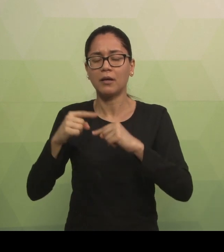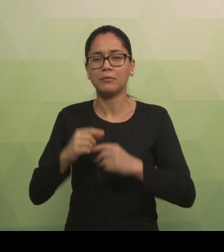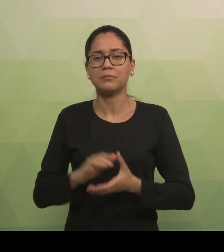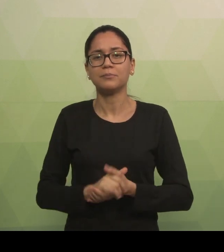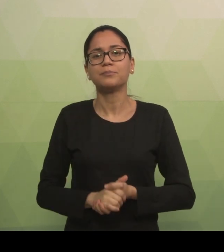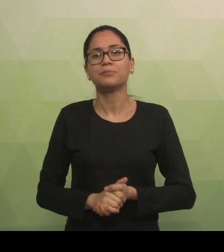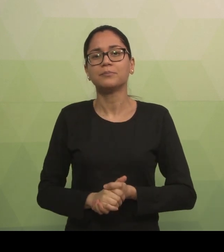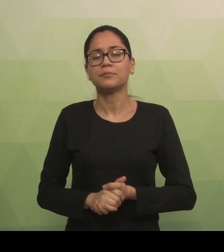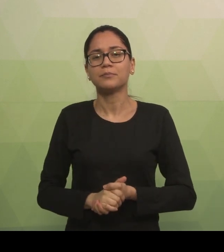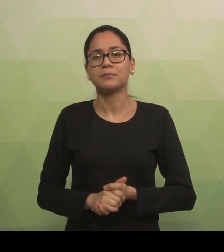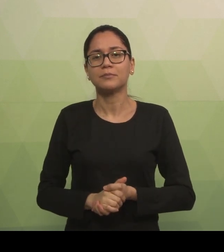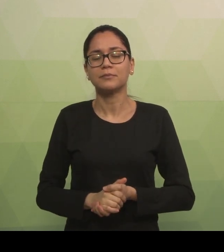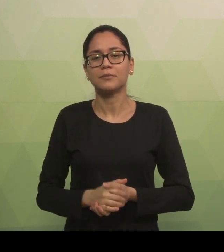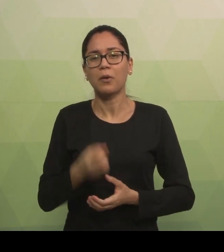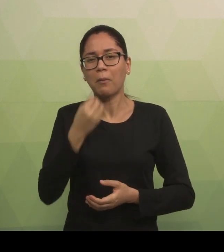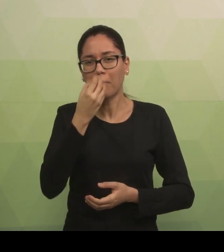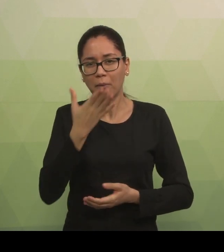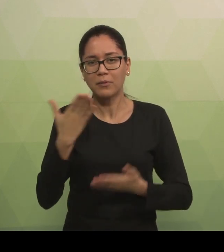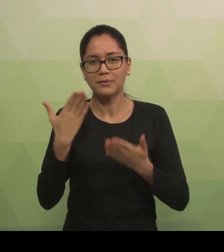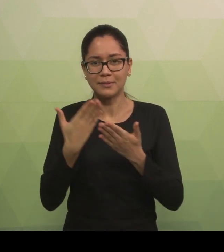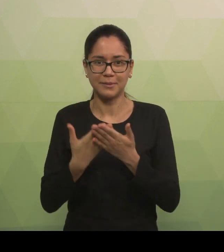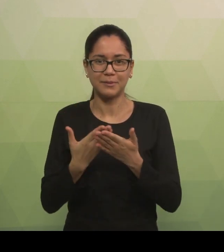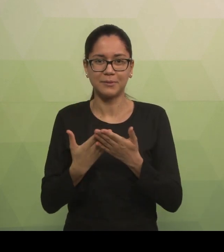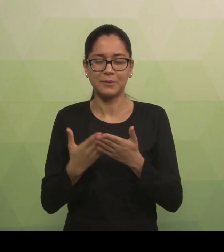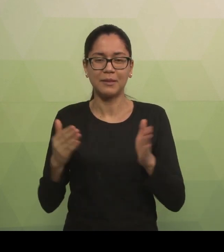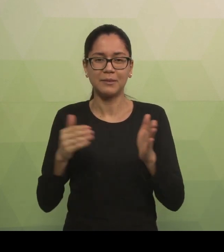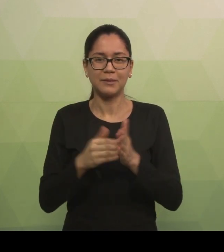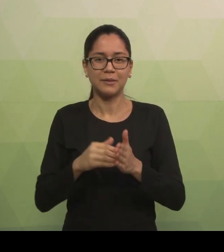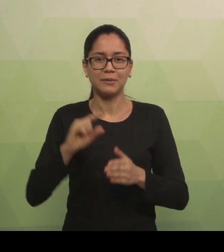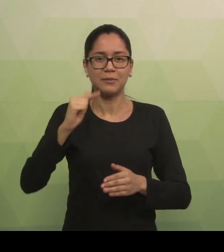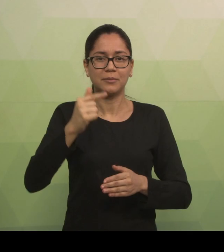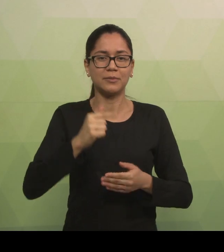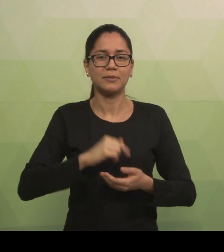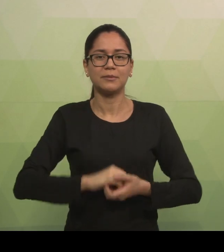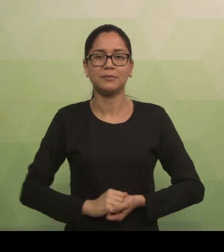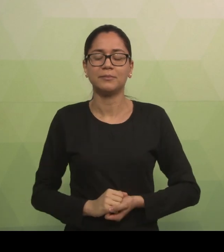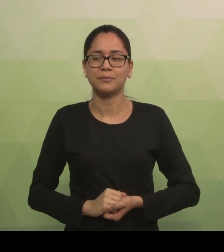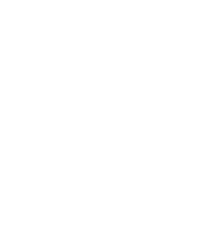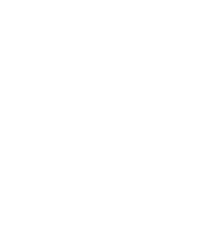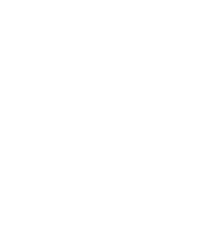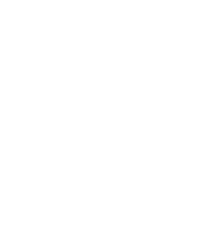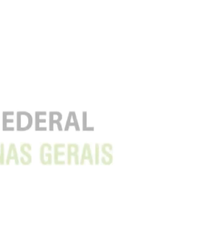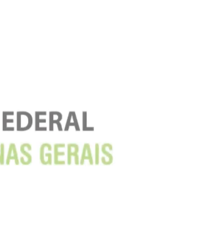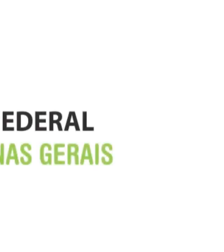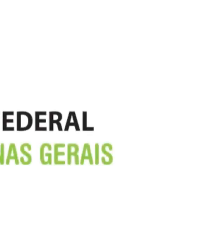estudos da apostila. Por enquanto é só. Bons estudos e até a próxima!